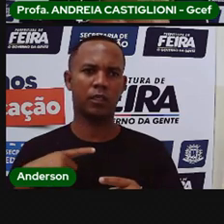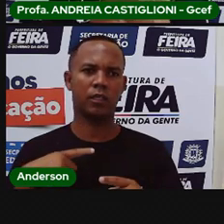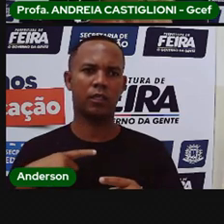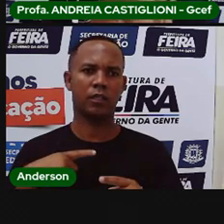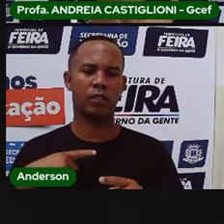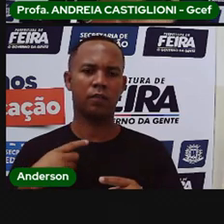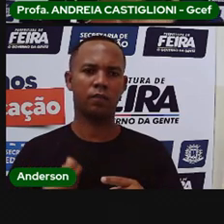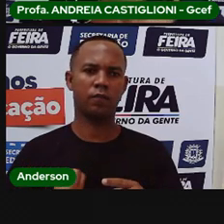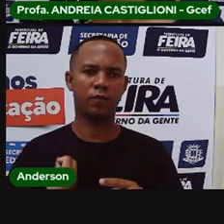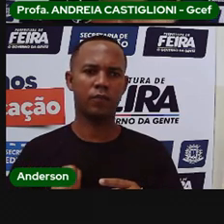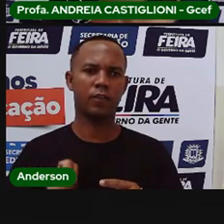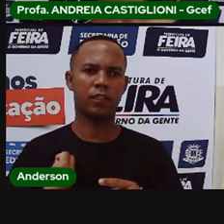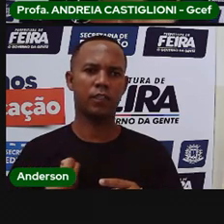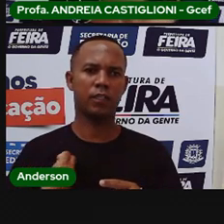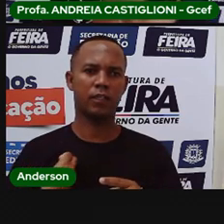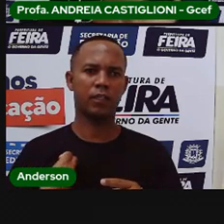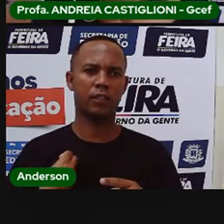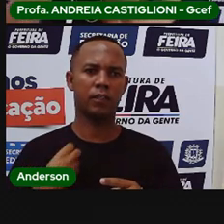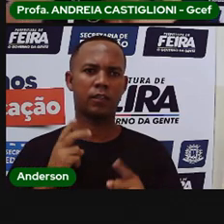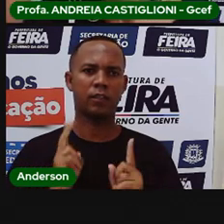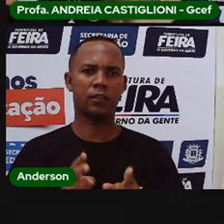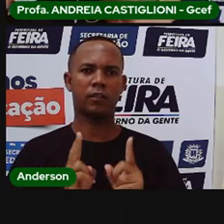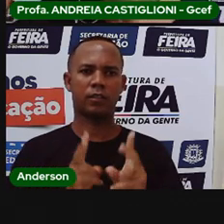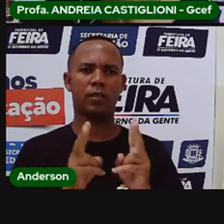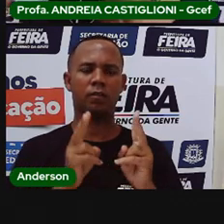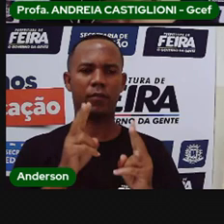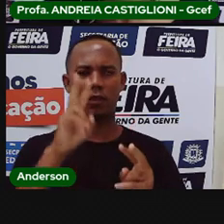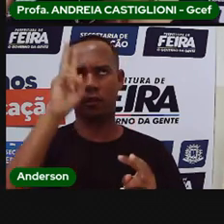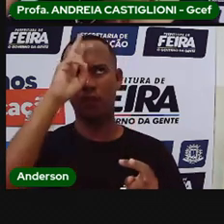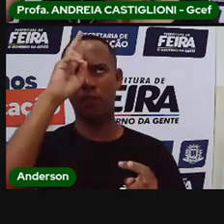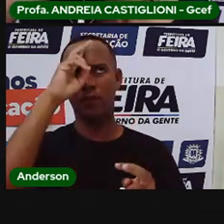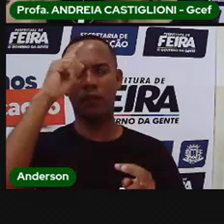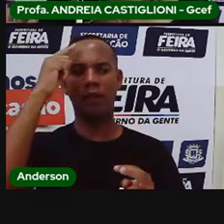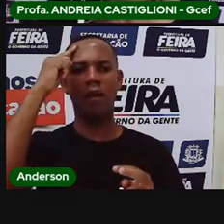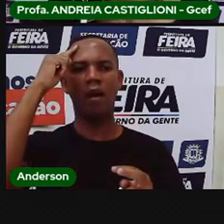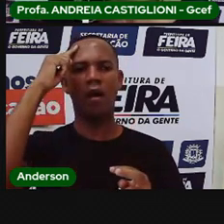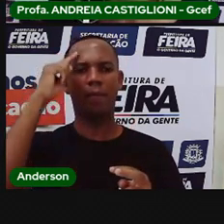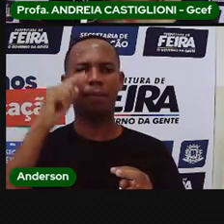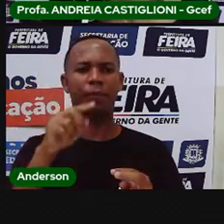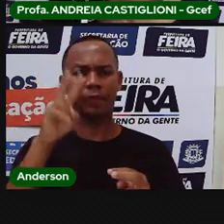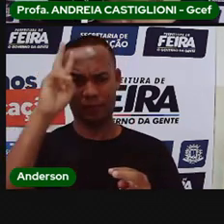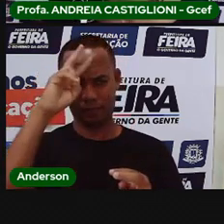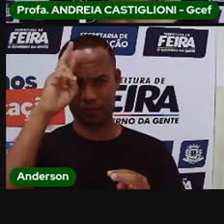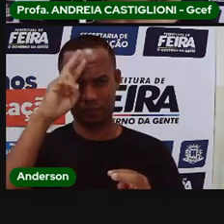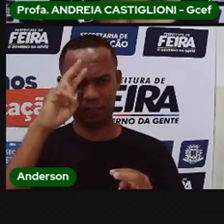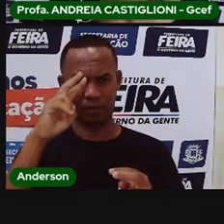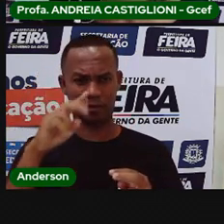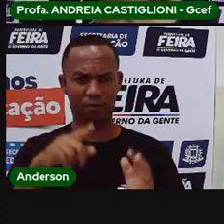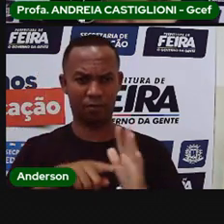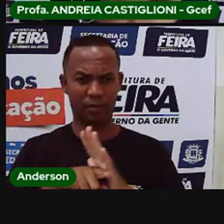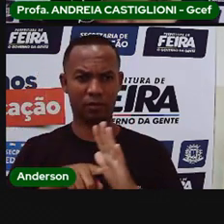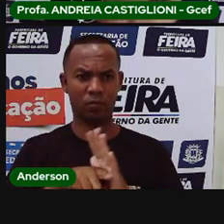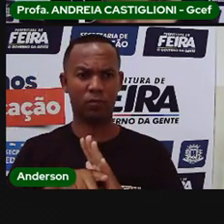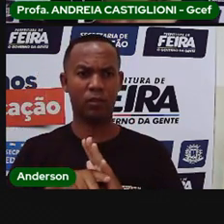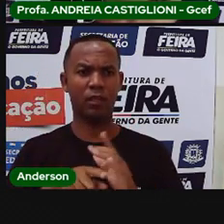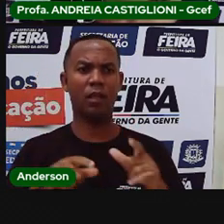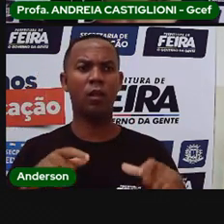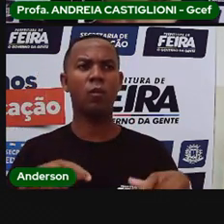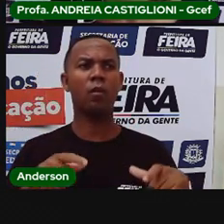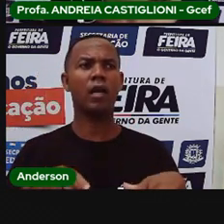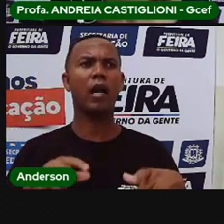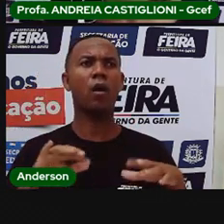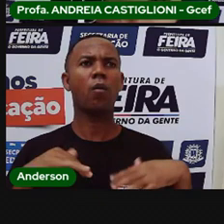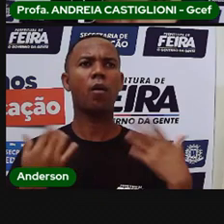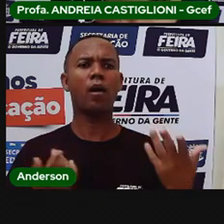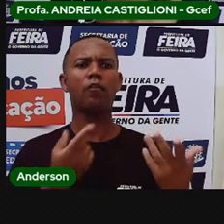você sempre vai estar se lembrando o que é que você quer. Lembra aquelas três perguntinhas? Onde eu quero estar? O que eu quero para